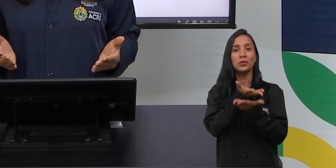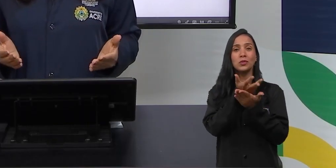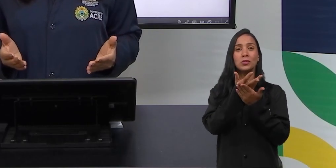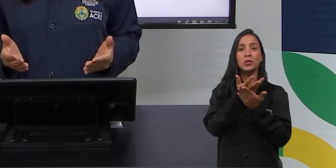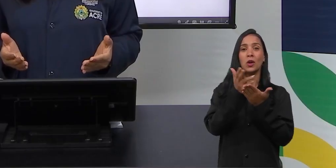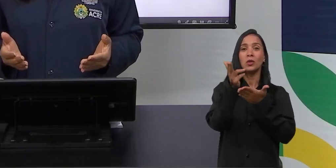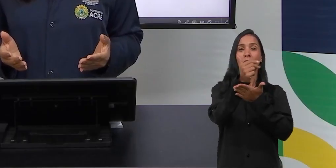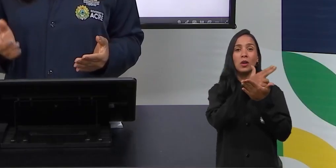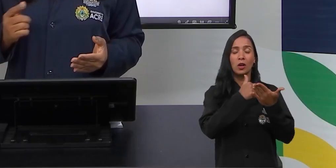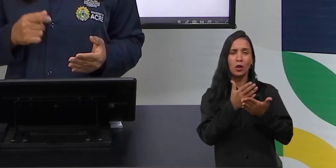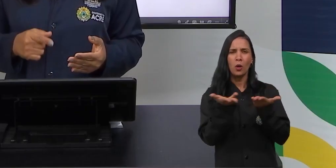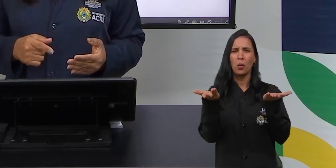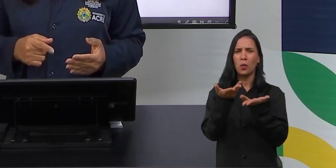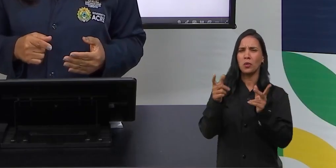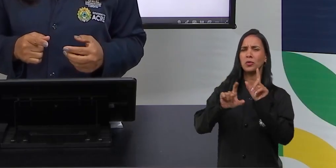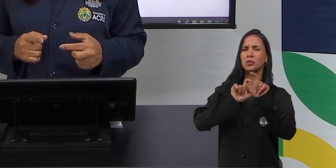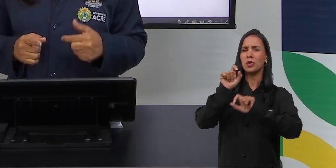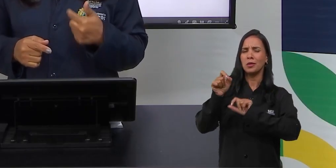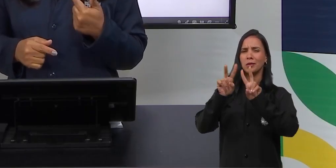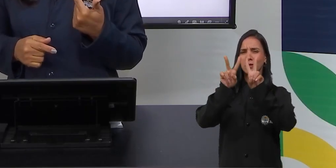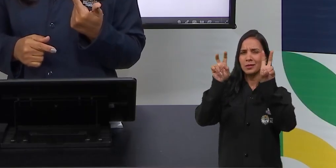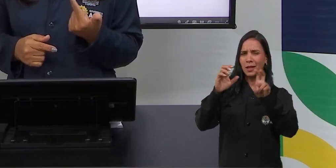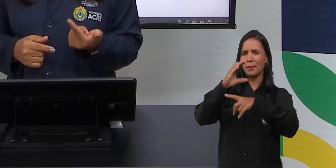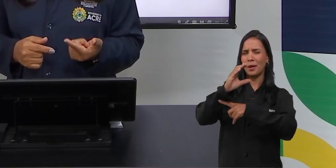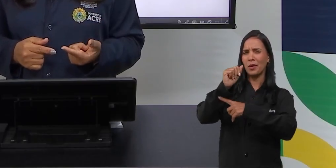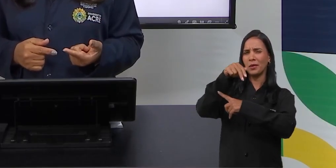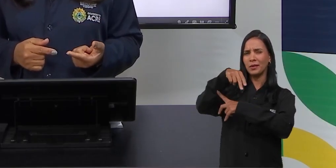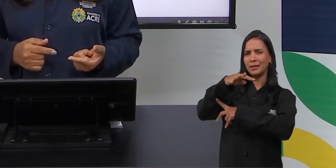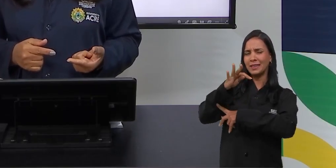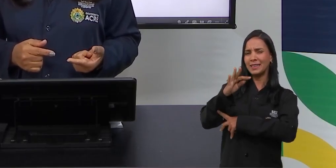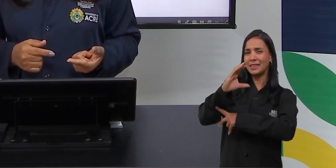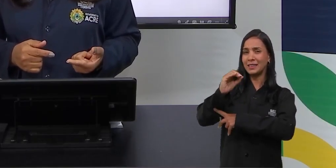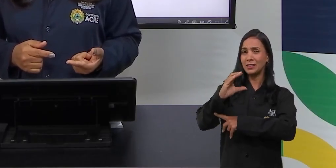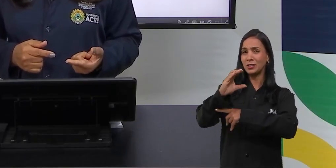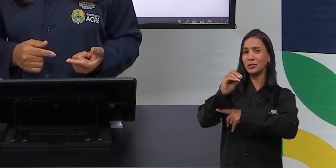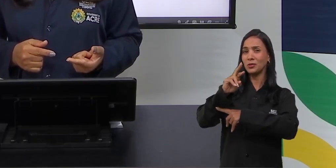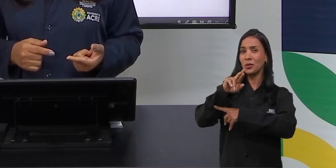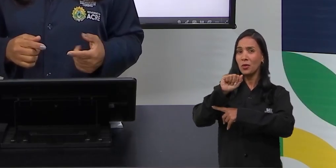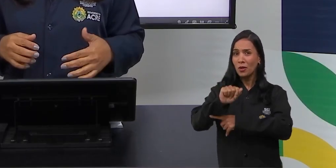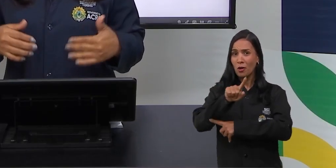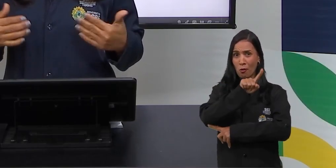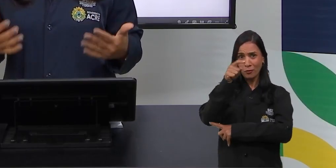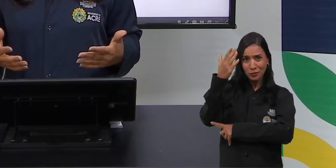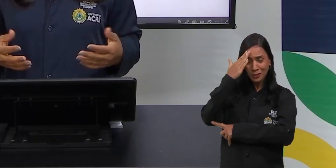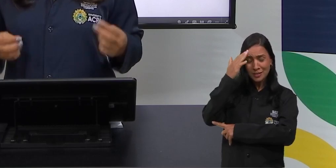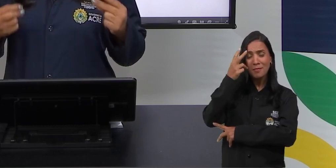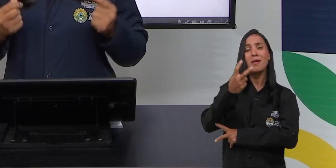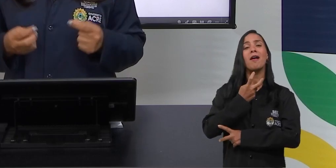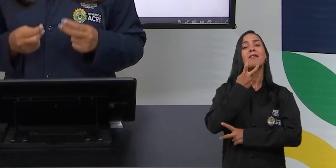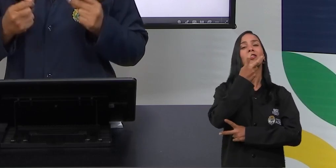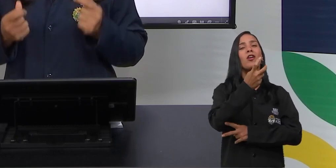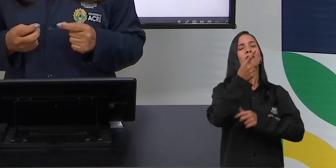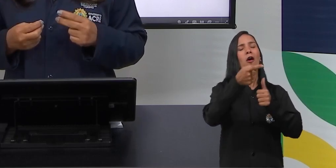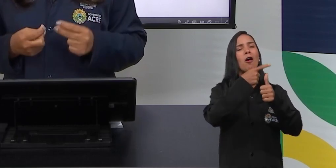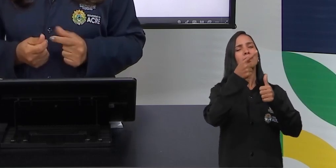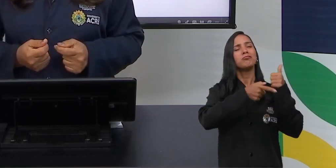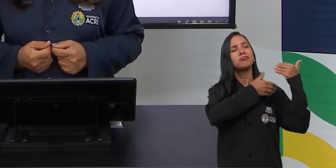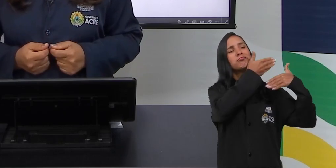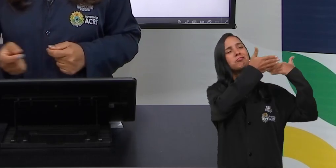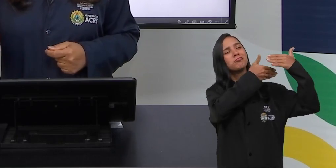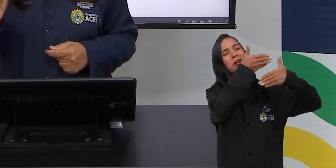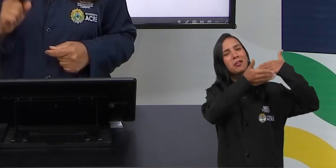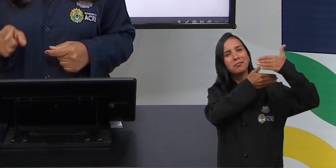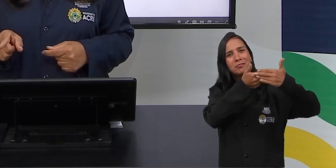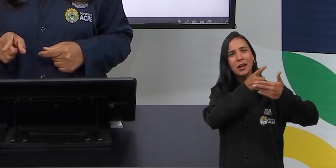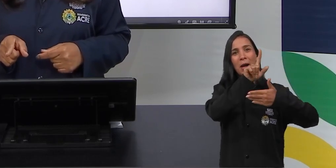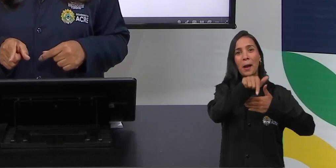canto coral. Você sabia que a nossa voz é um dos primeiros instrumentos musicais que surgiu desde muito